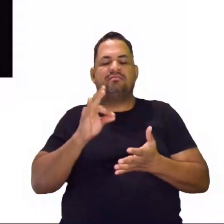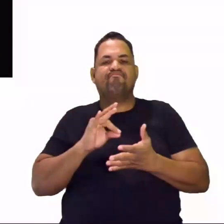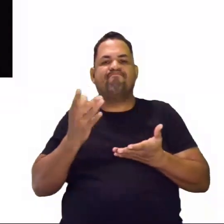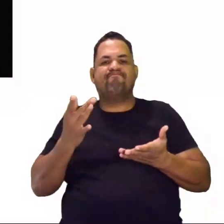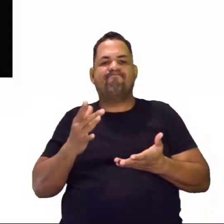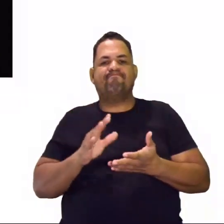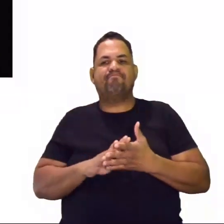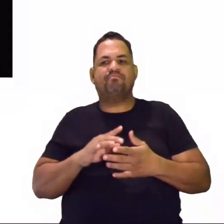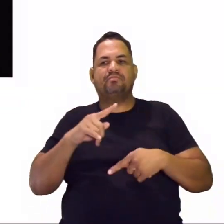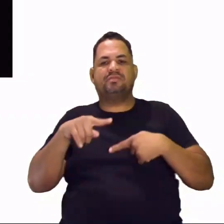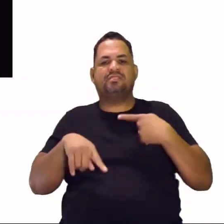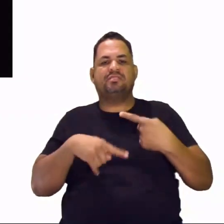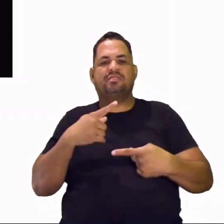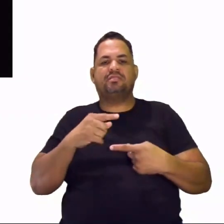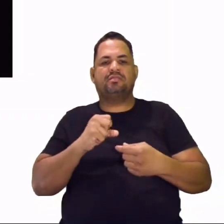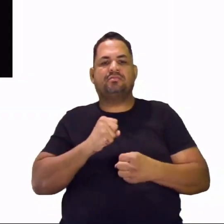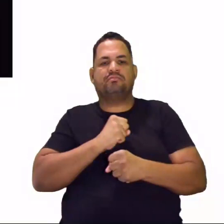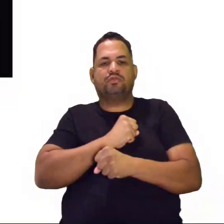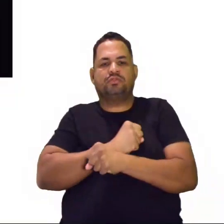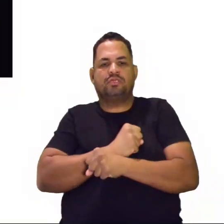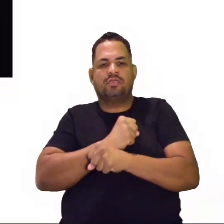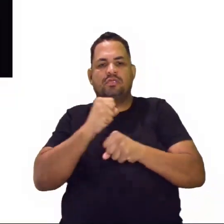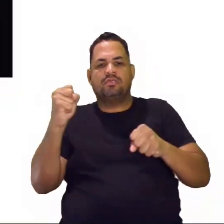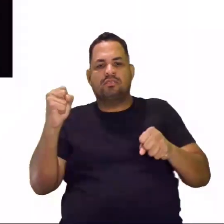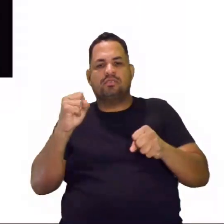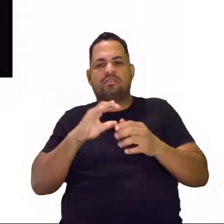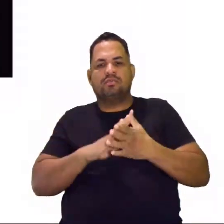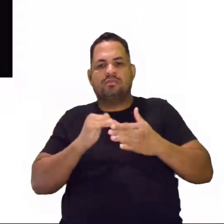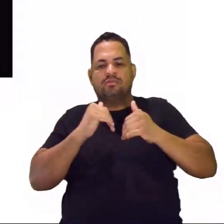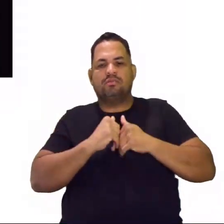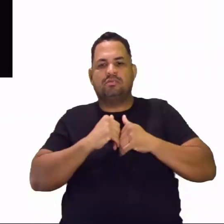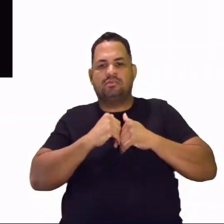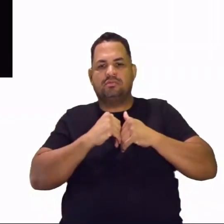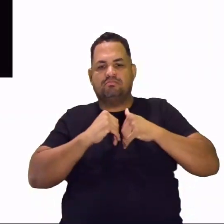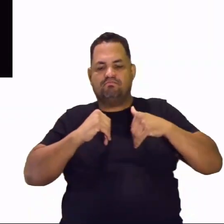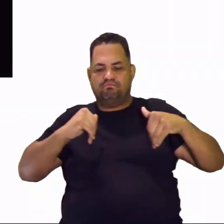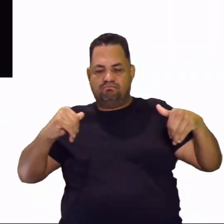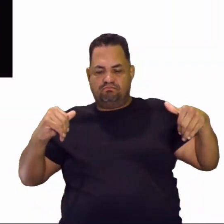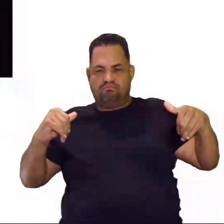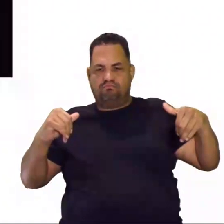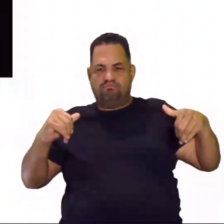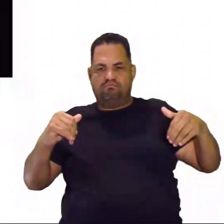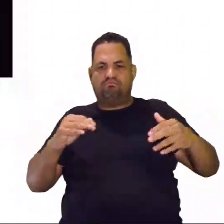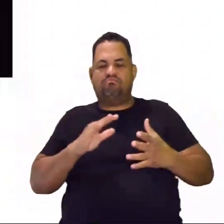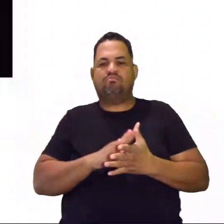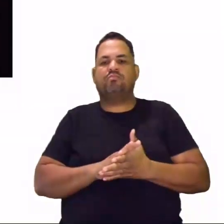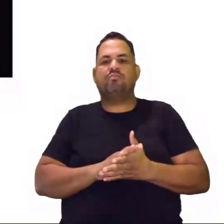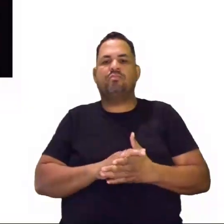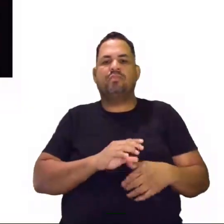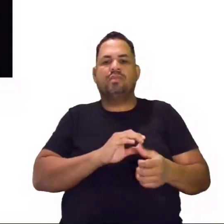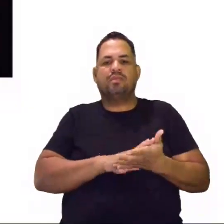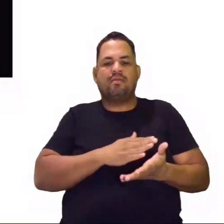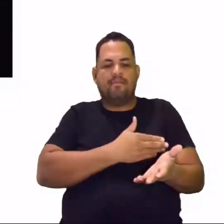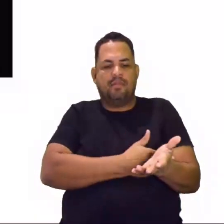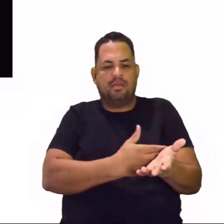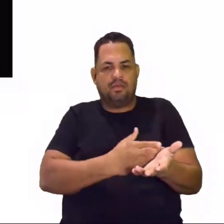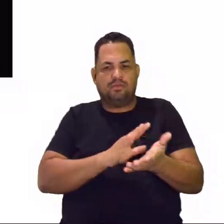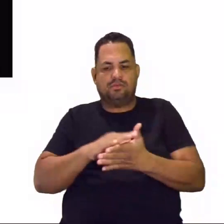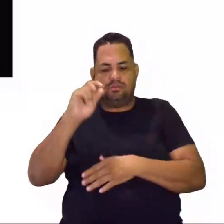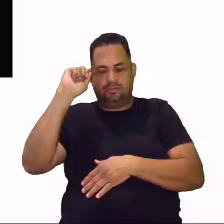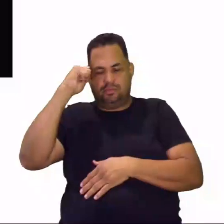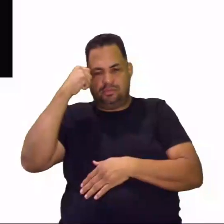verdade, pós-abolição, houve aí um distanciamento aí entre negros e brancos. É as